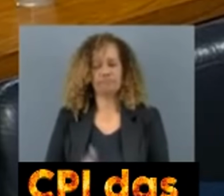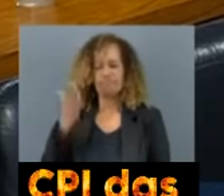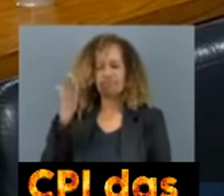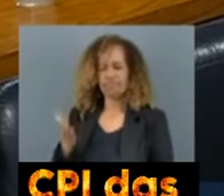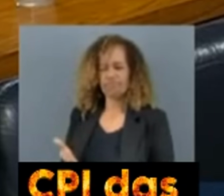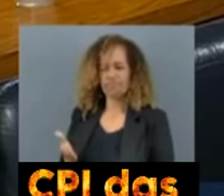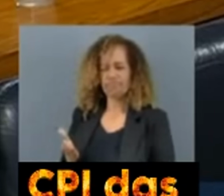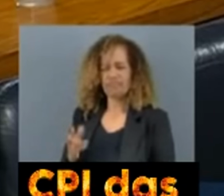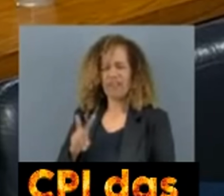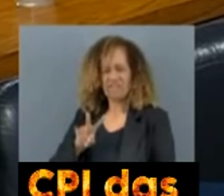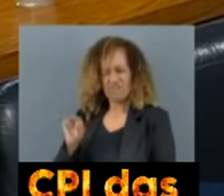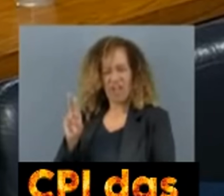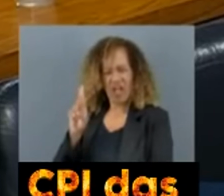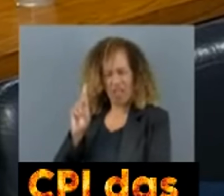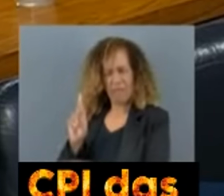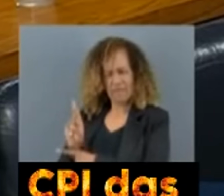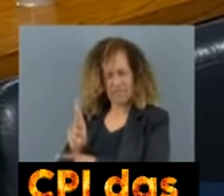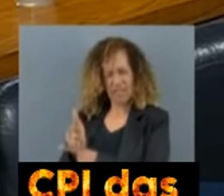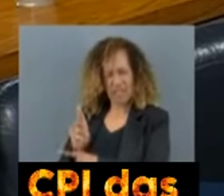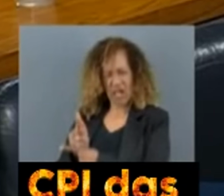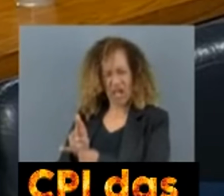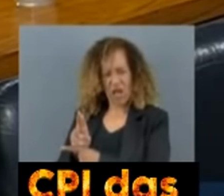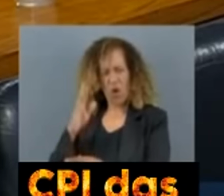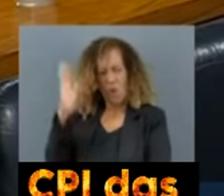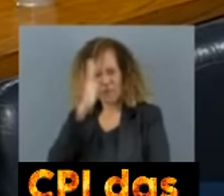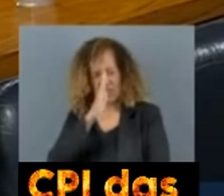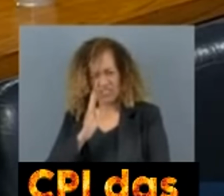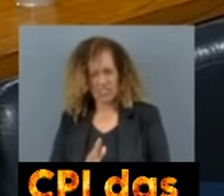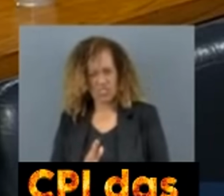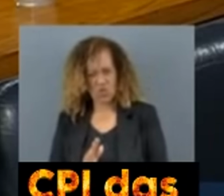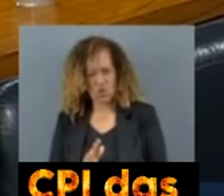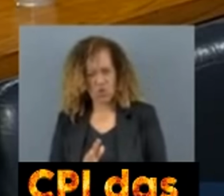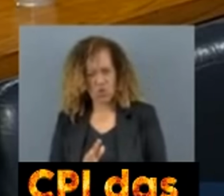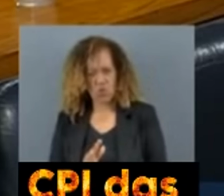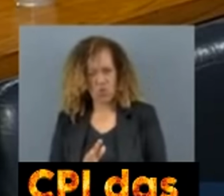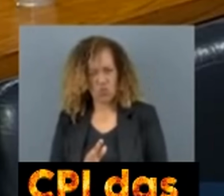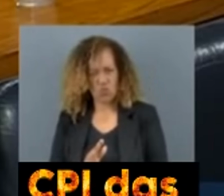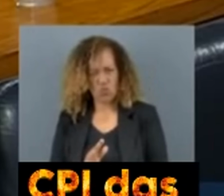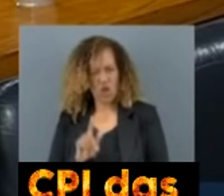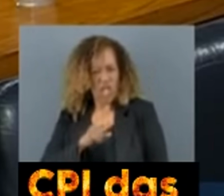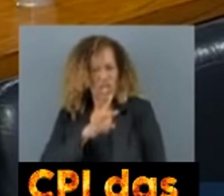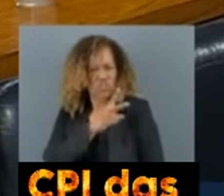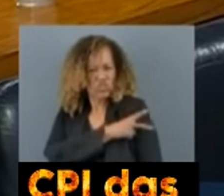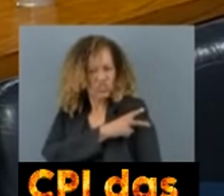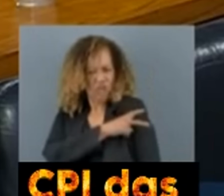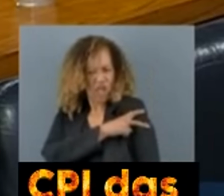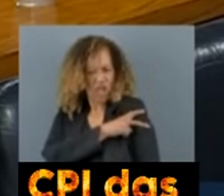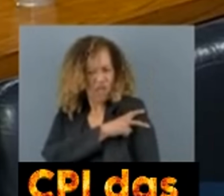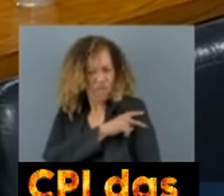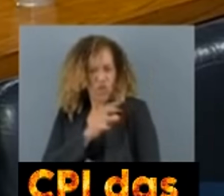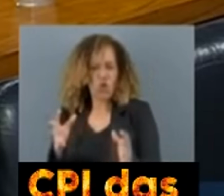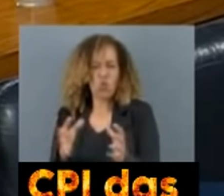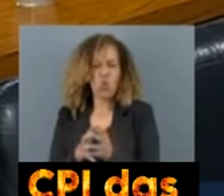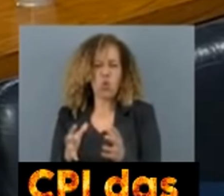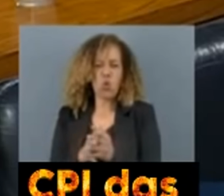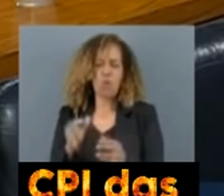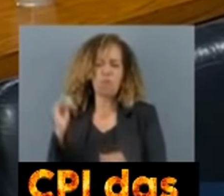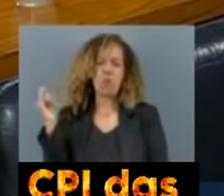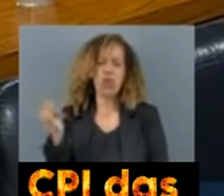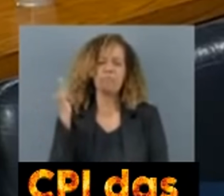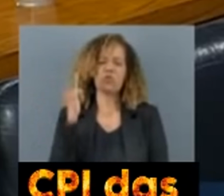vai representar o Brasil. A senhora vai ser a chefe da grande delegação que